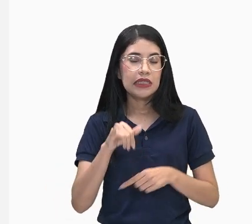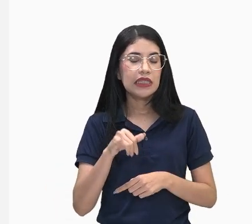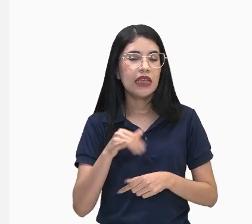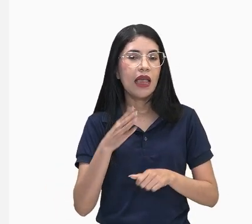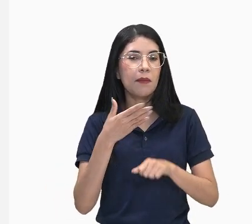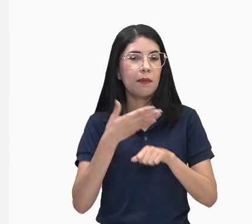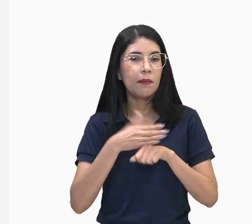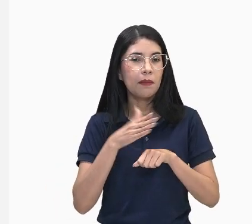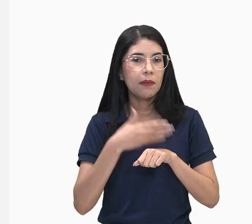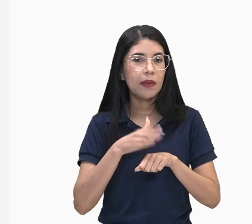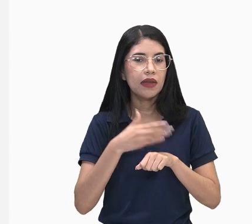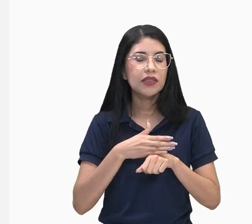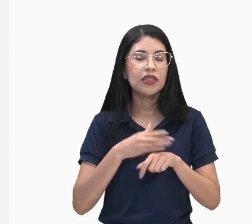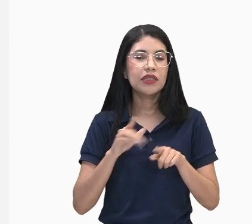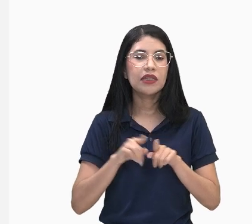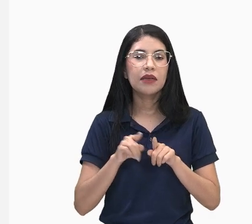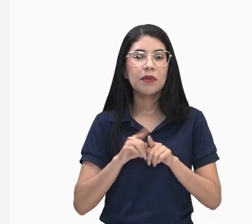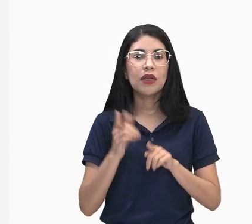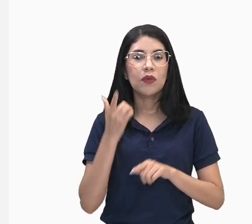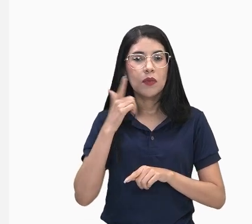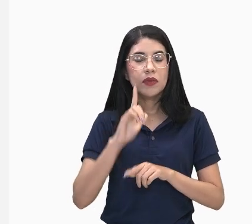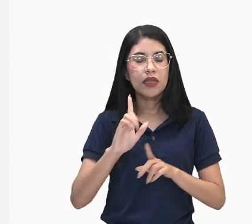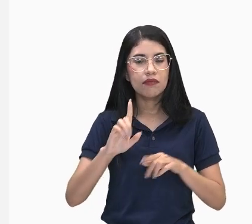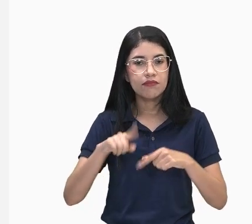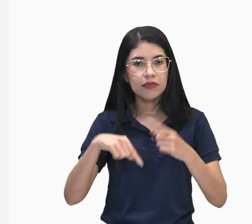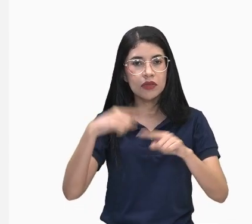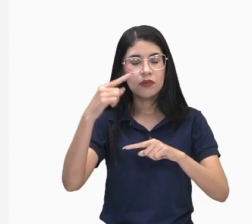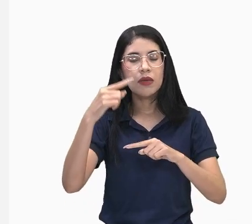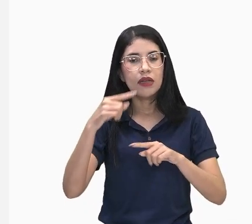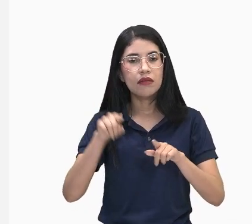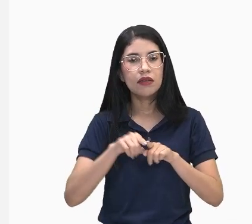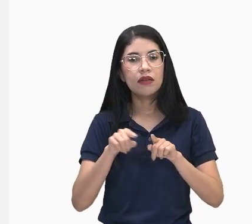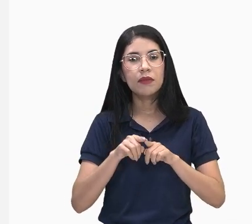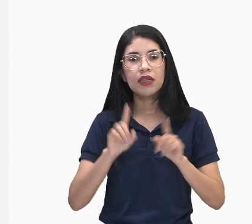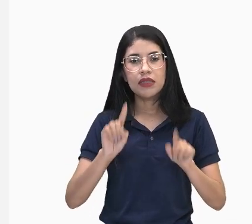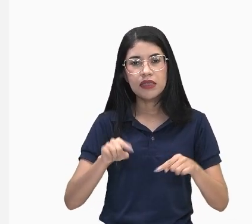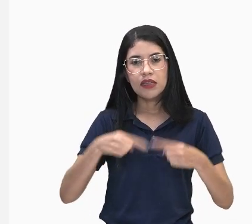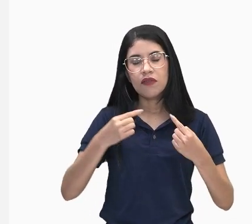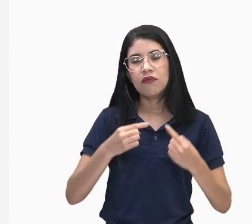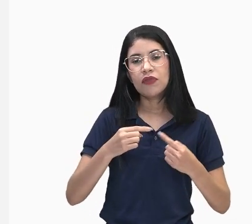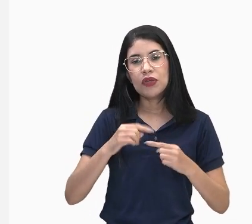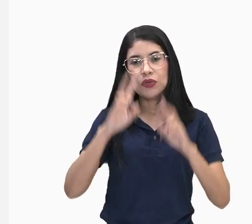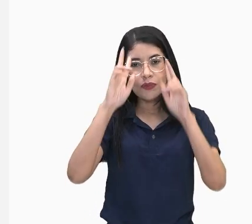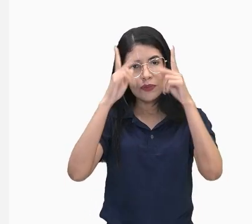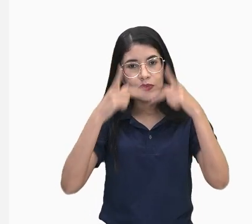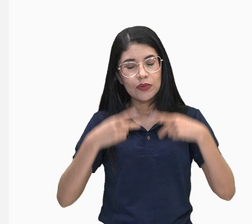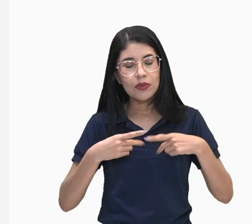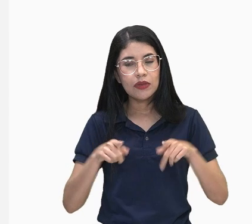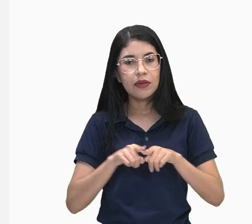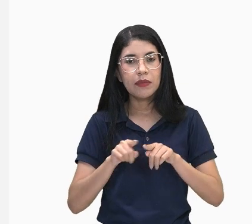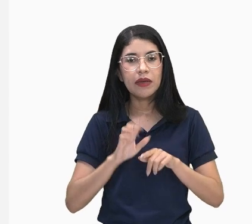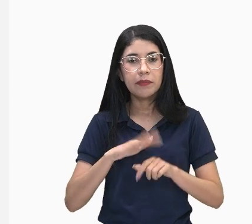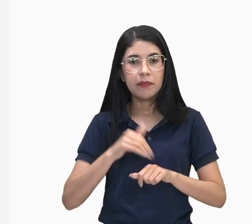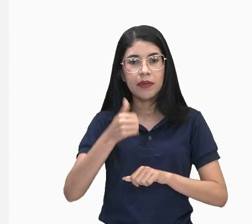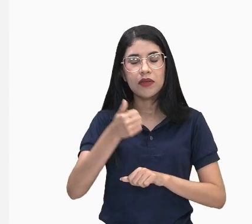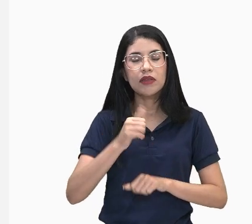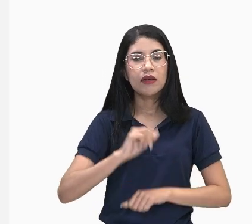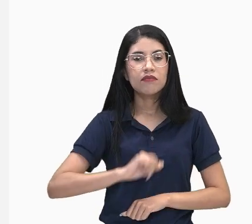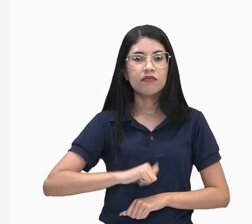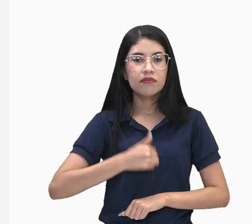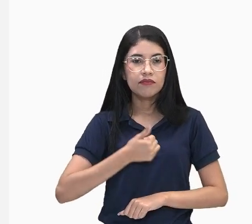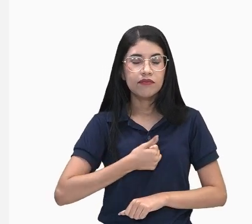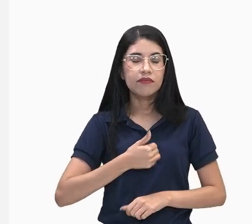a vencer os desafios das provas e os desafios pessoais, isso melhora a sua autoestima. Quando